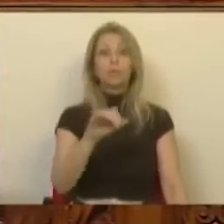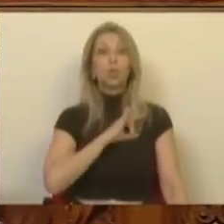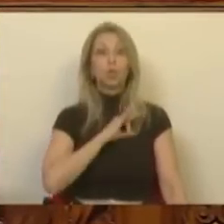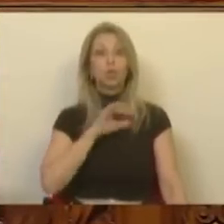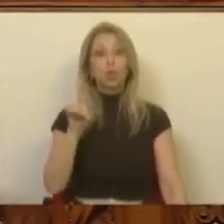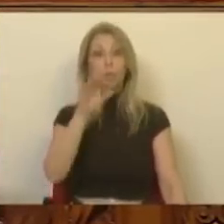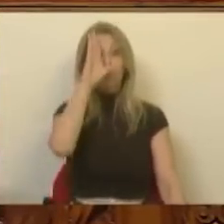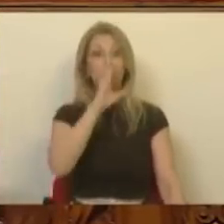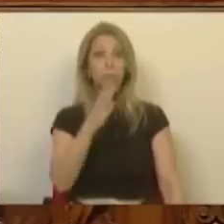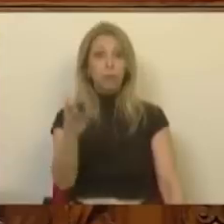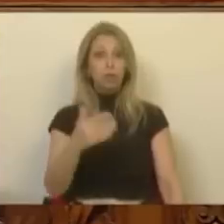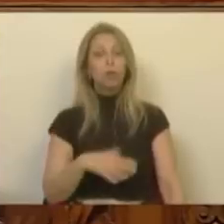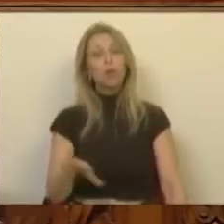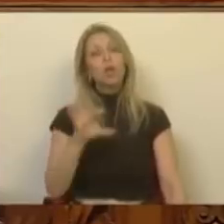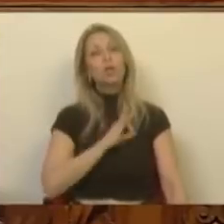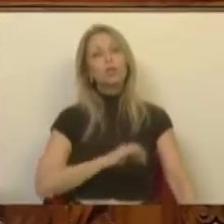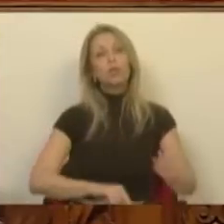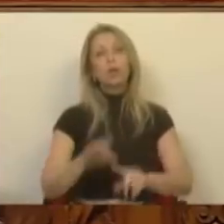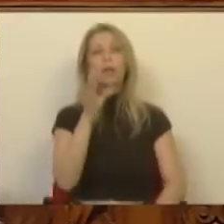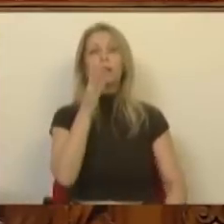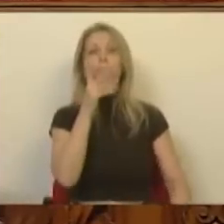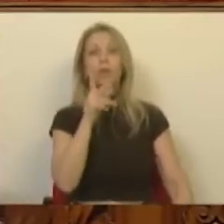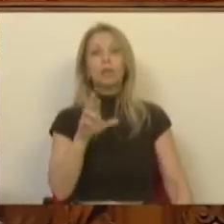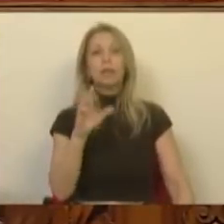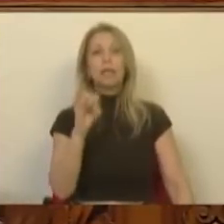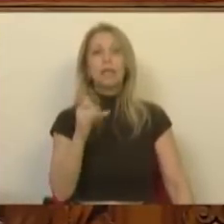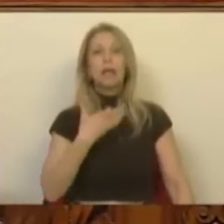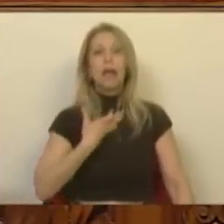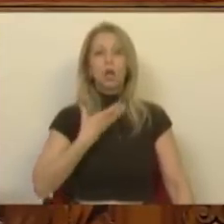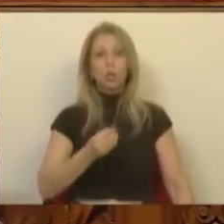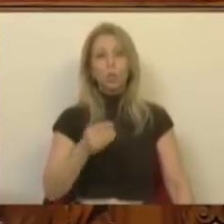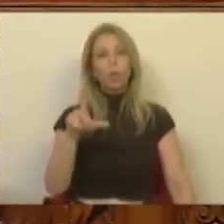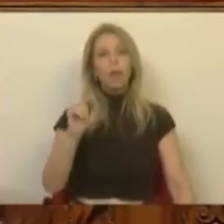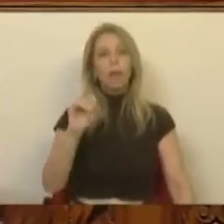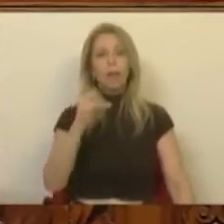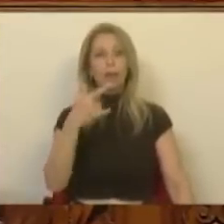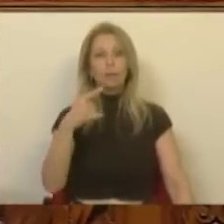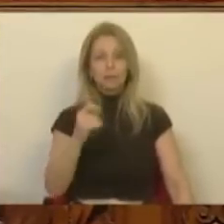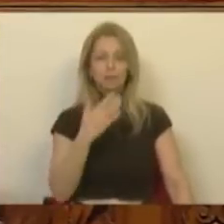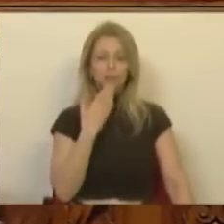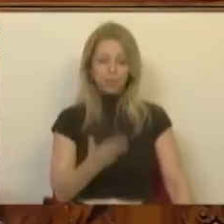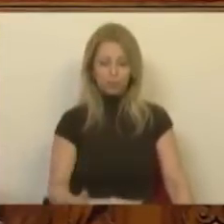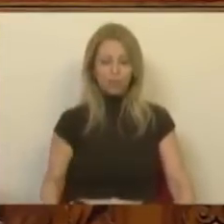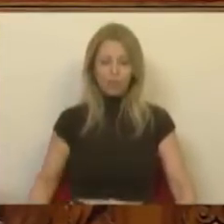efeito tem a palavra ao senhor deputado Ricardo Batista Leite faz favor